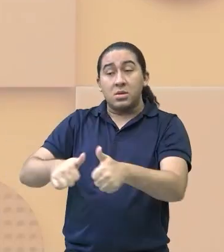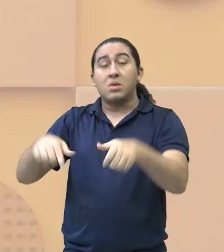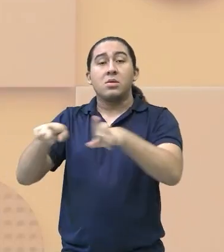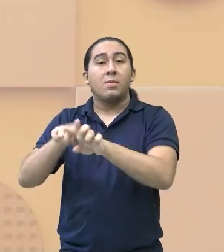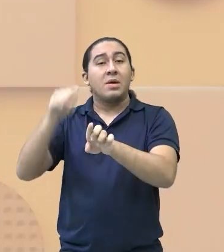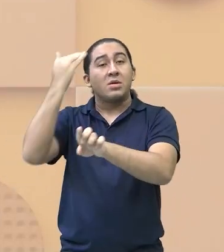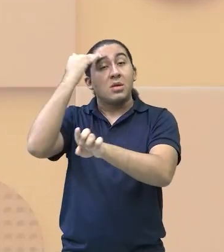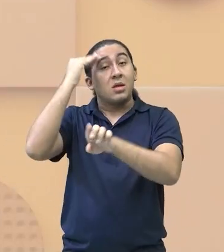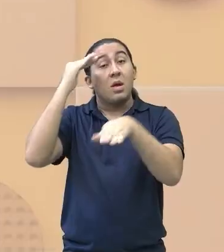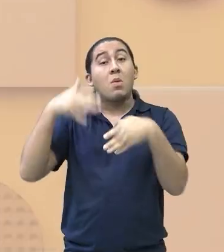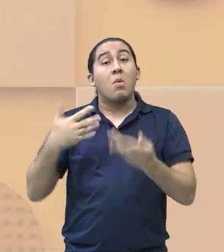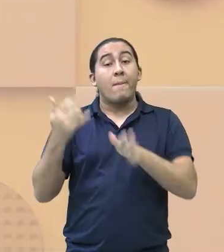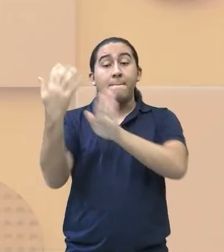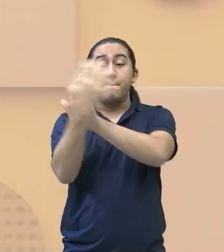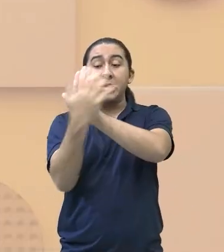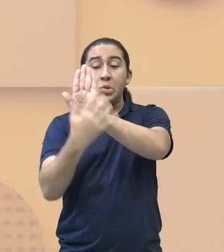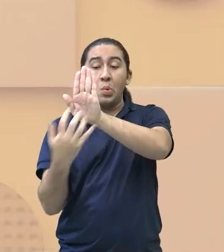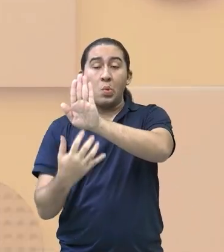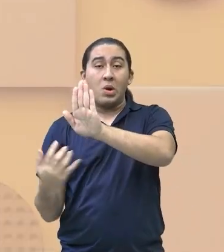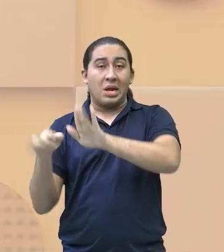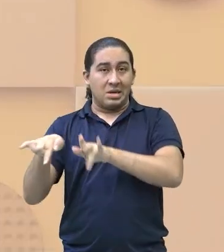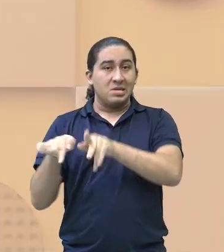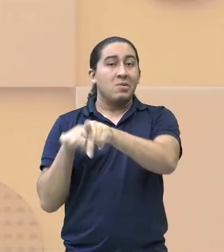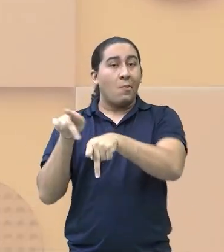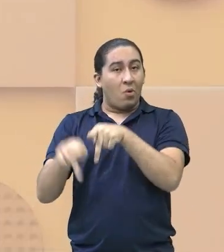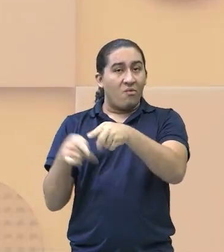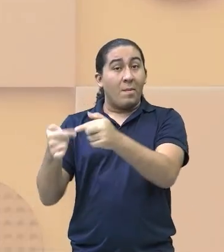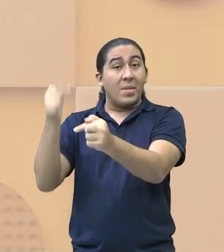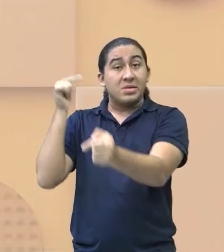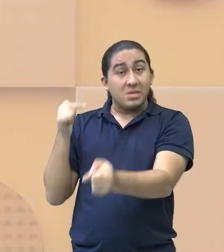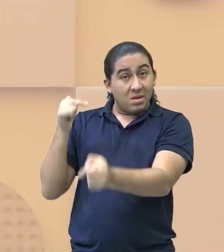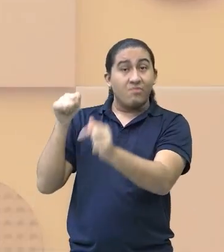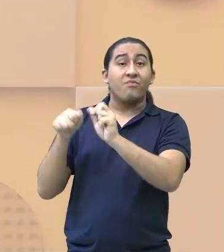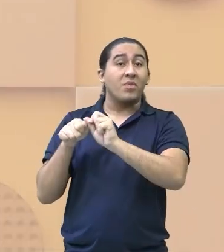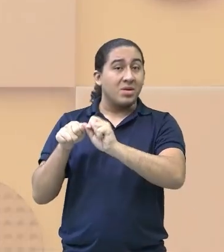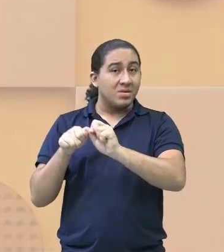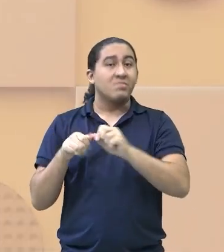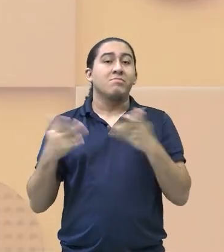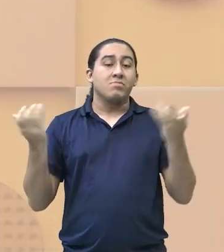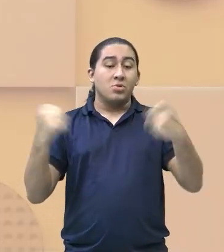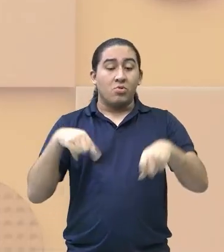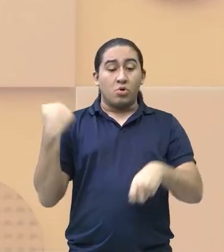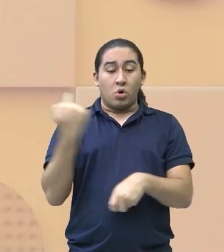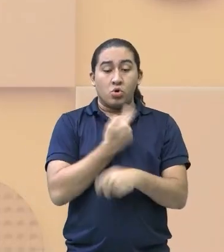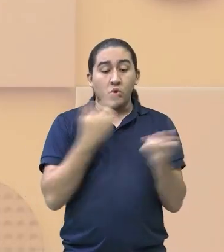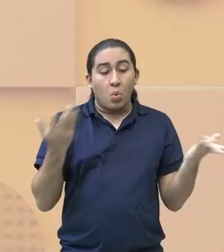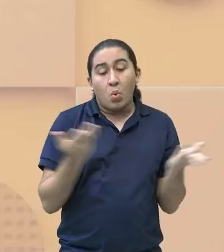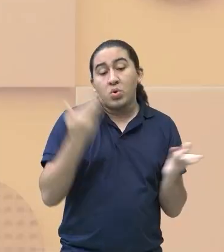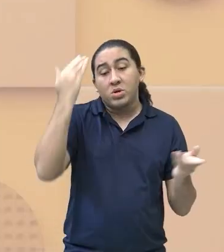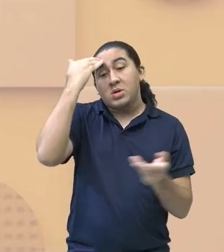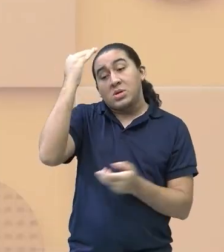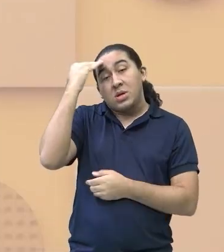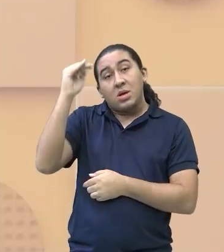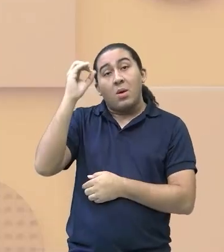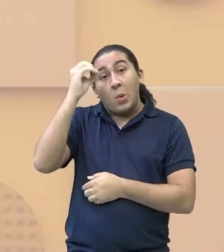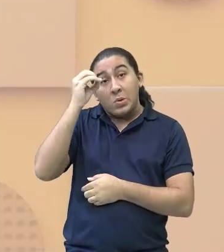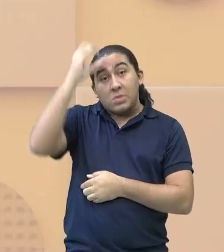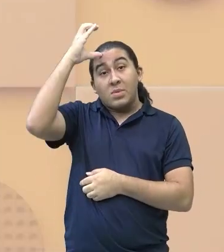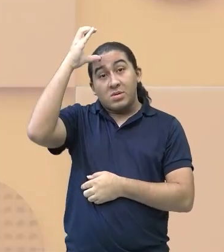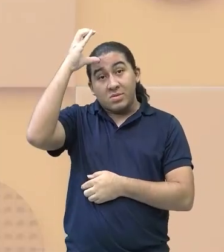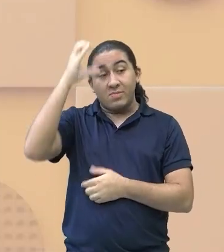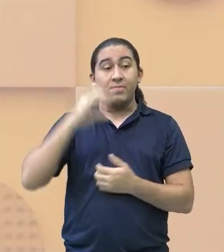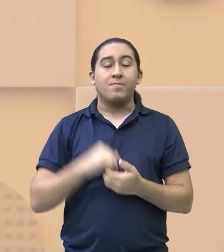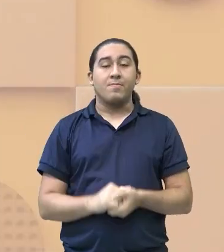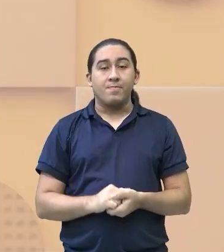as pinturas, então, que esses povos deixaram, então, aí para que a gente pudesse, então, ter conhecimento. Por